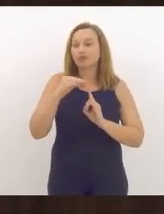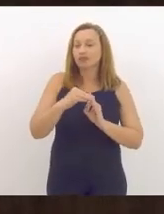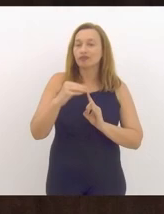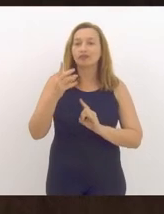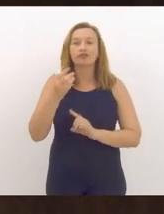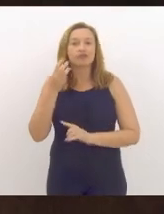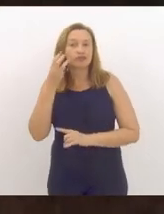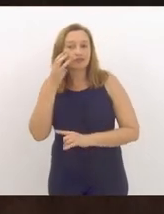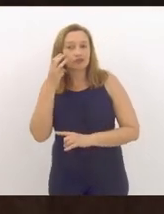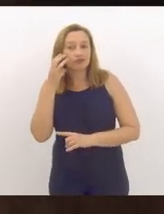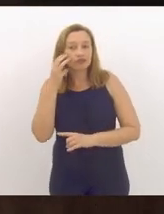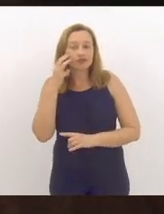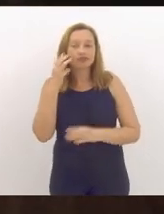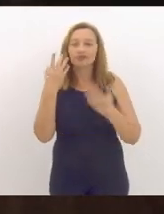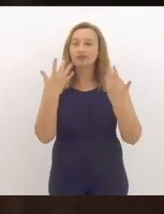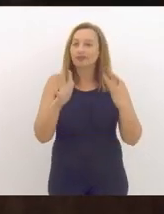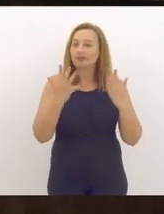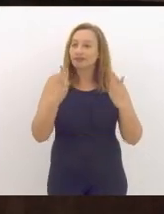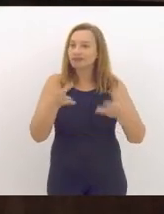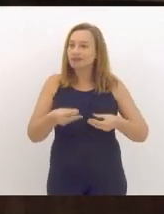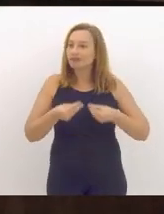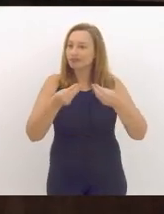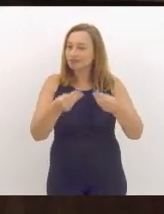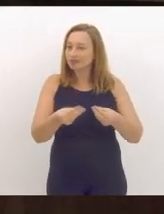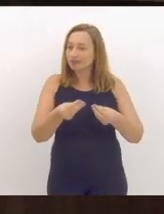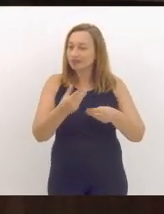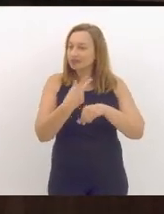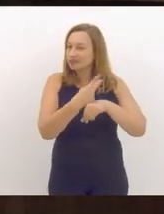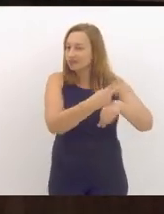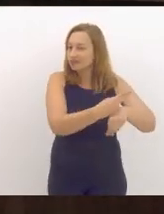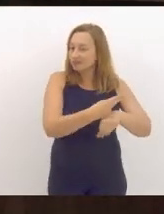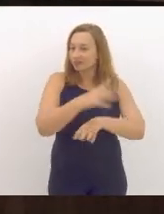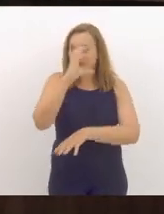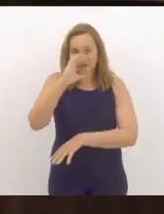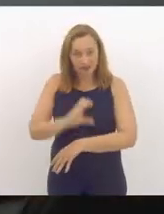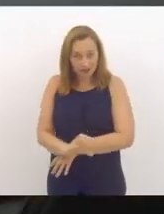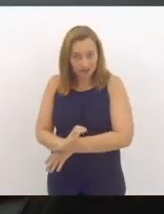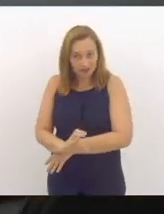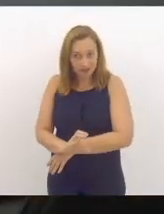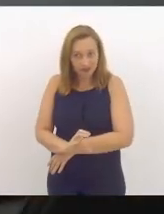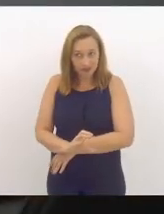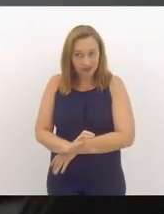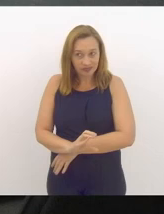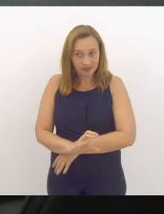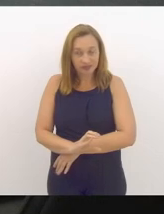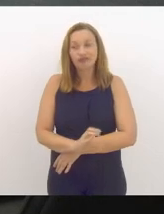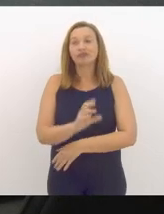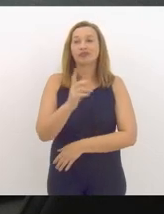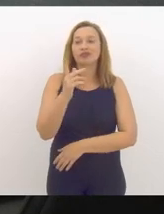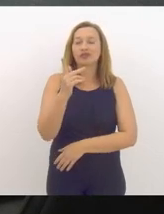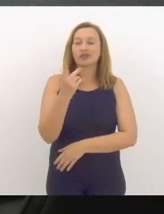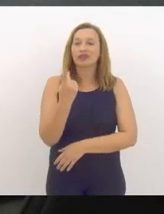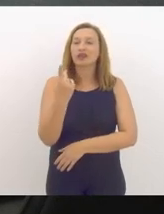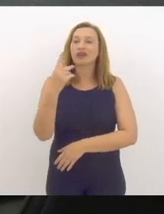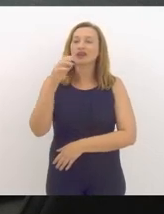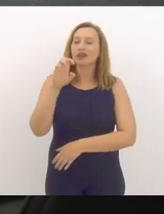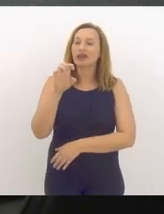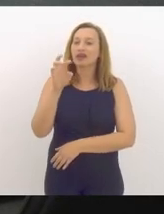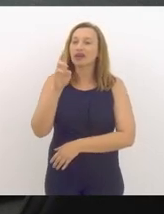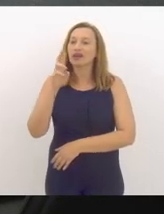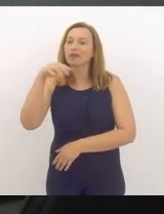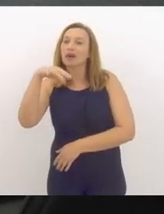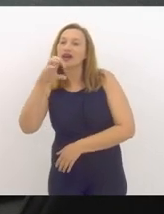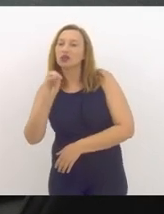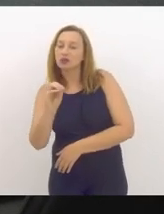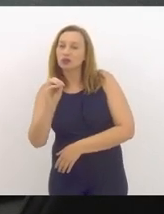Valdec, celebrando a entrega do título de cidadão benemérito ao Hermano, nosso companheiro Hermano,